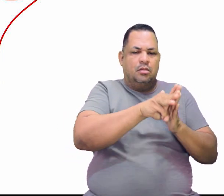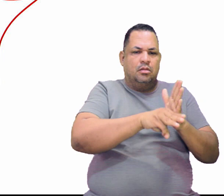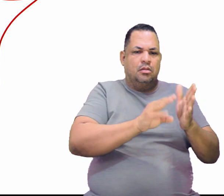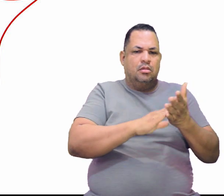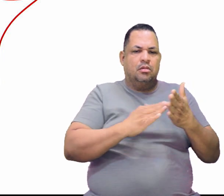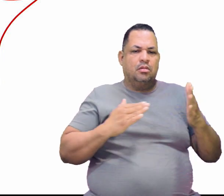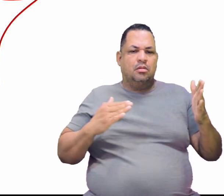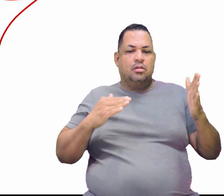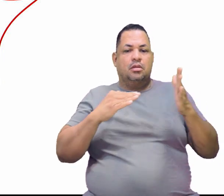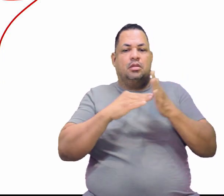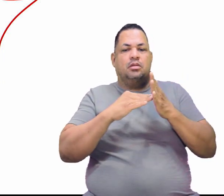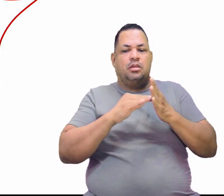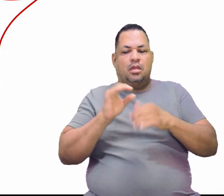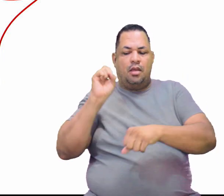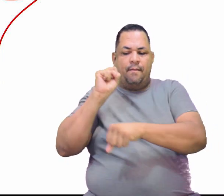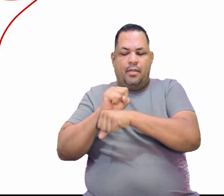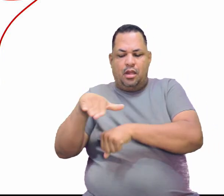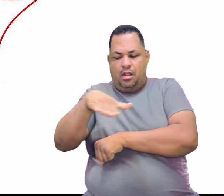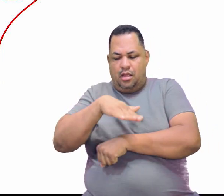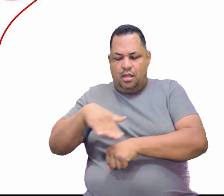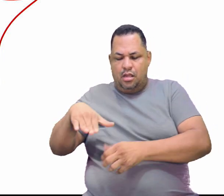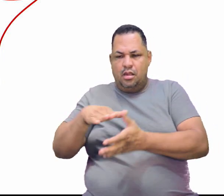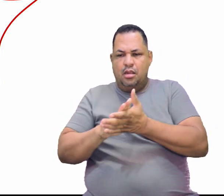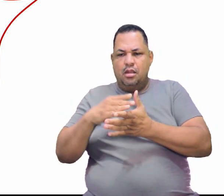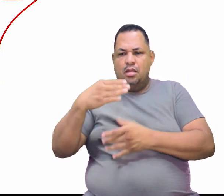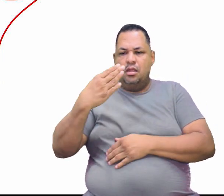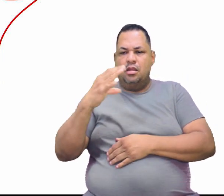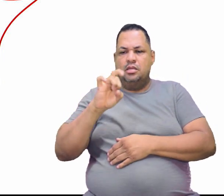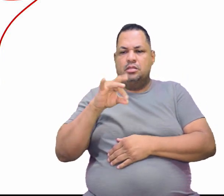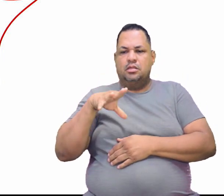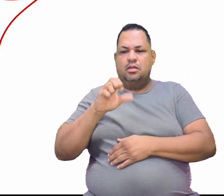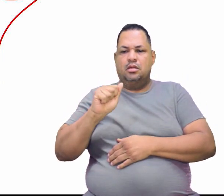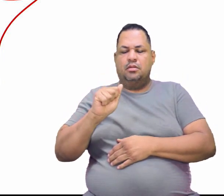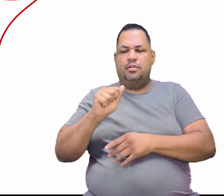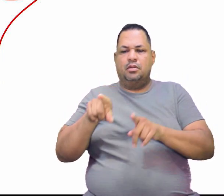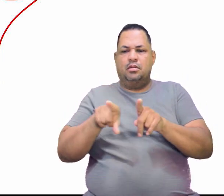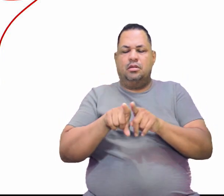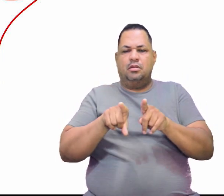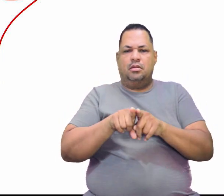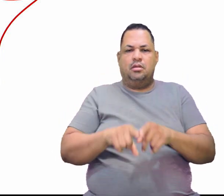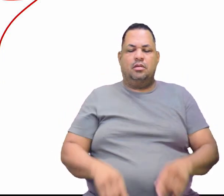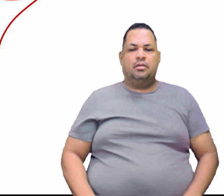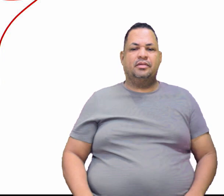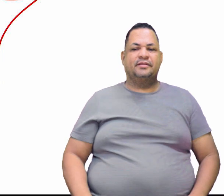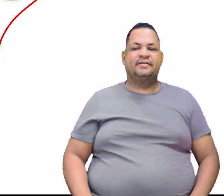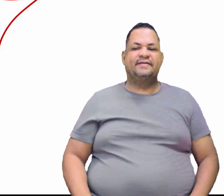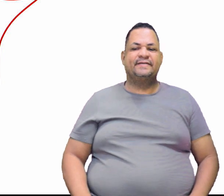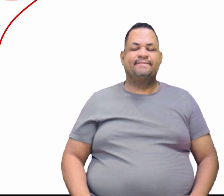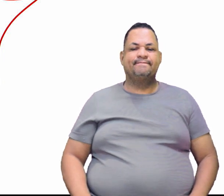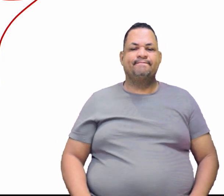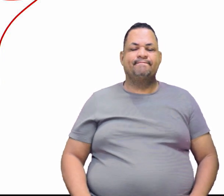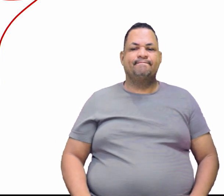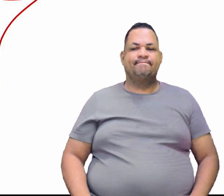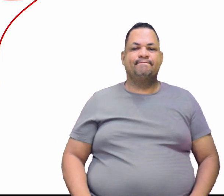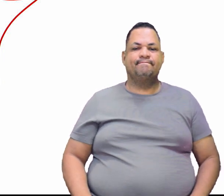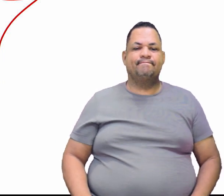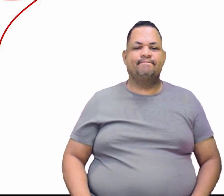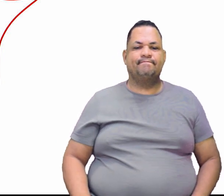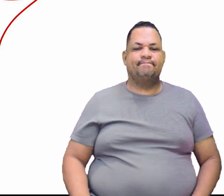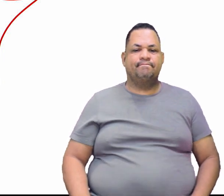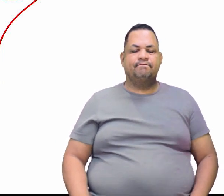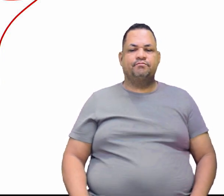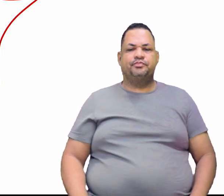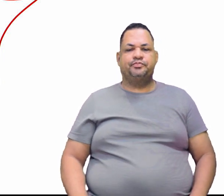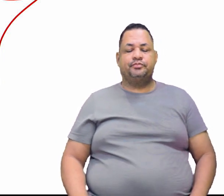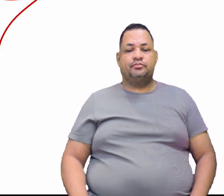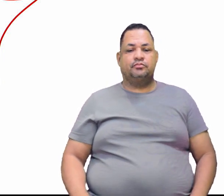até o porto de Serpa, lá em Taquatiara. Já falei aqui sobre esse assunto. Tu lembra, né? Pois é.